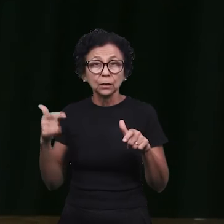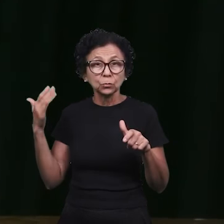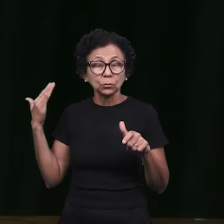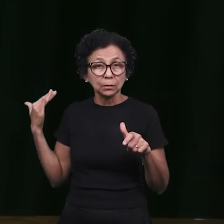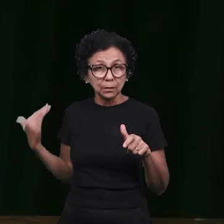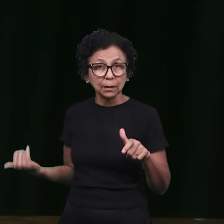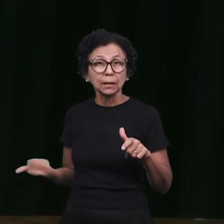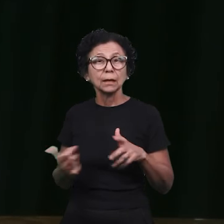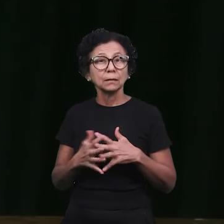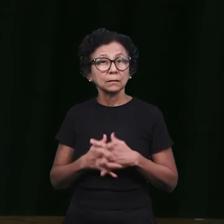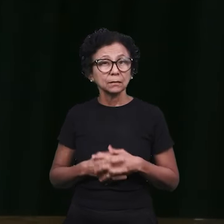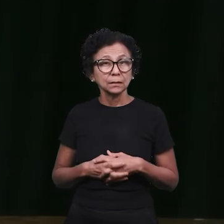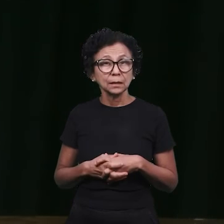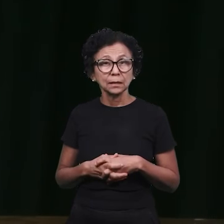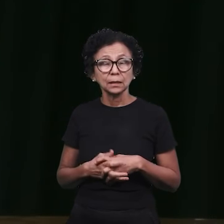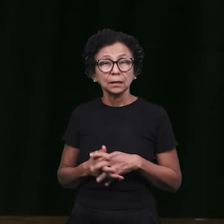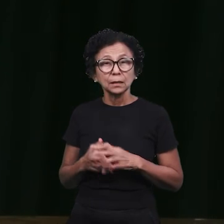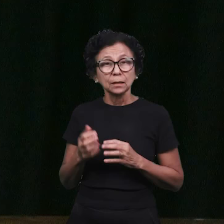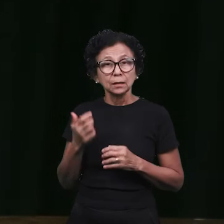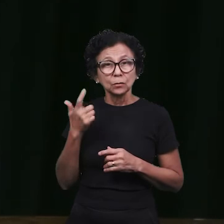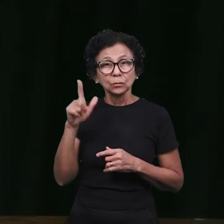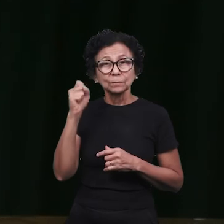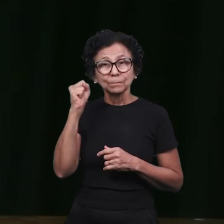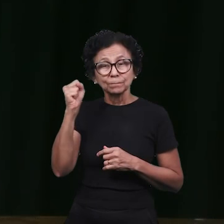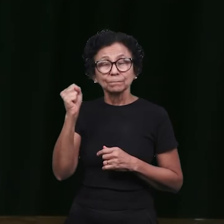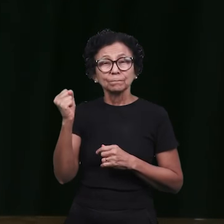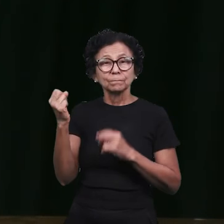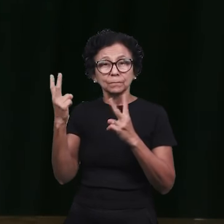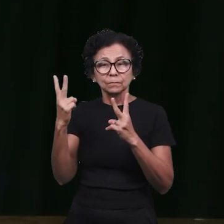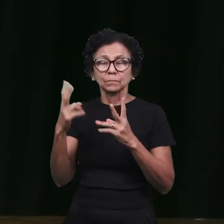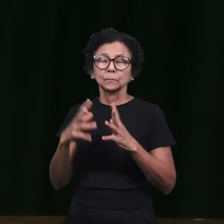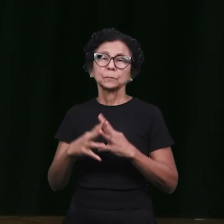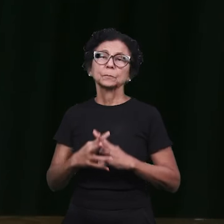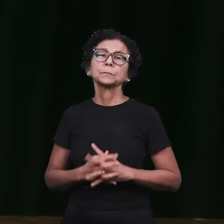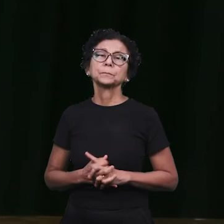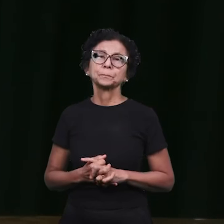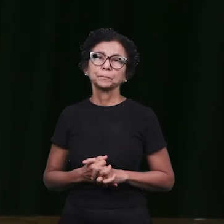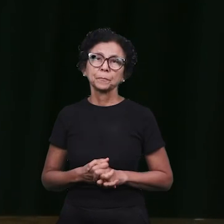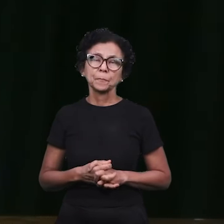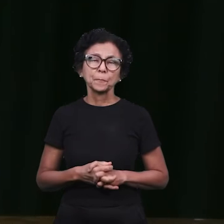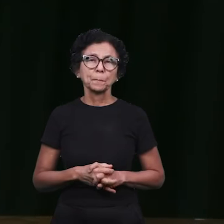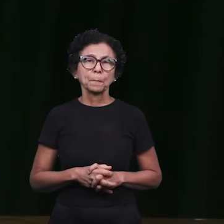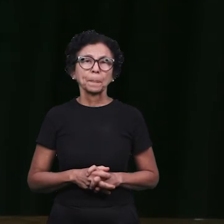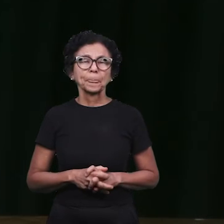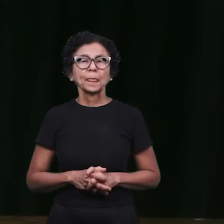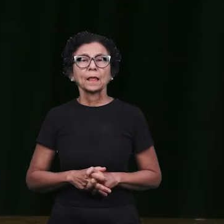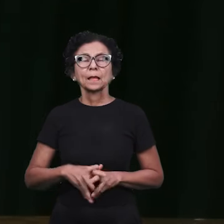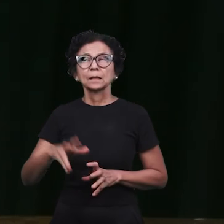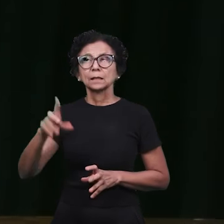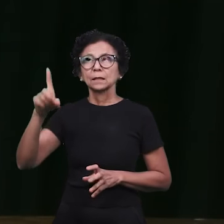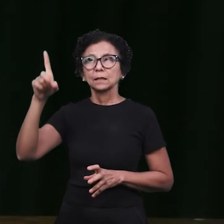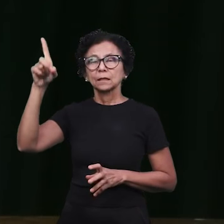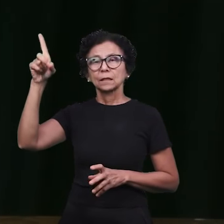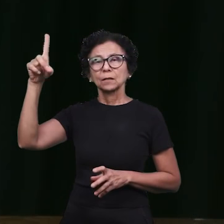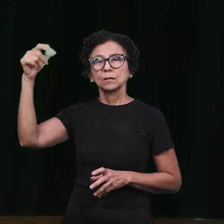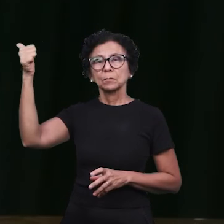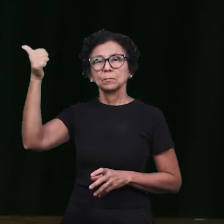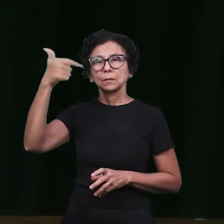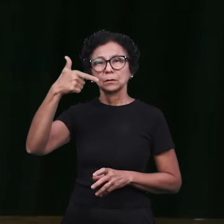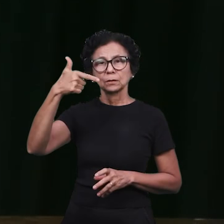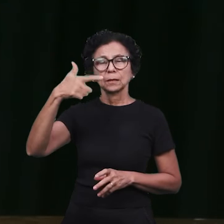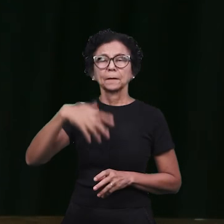pressão, uma opressão do mundo tão grande? O que diz a palavra? Maior aquele que está em nós do que